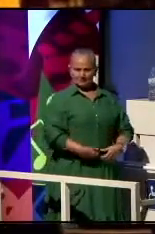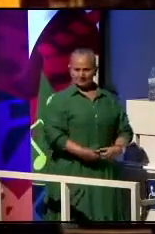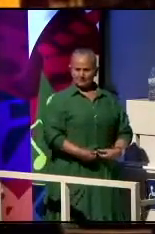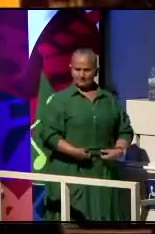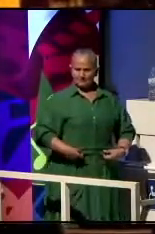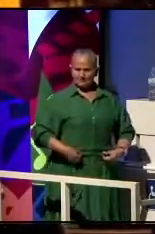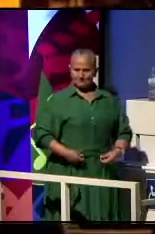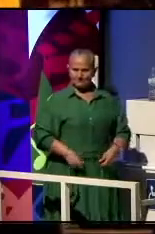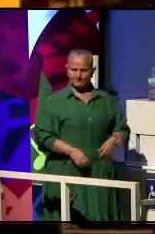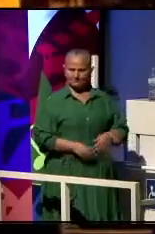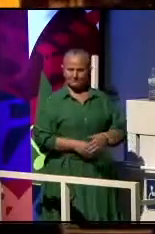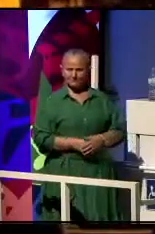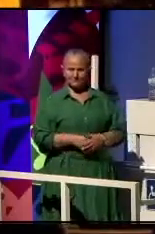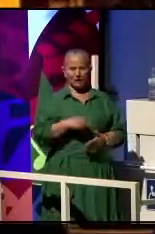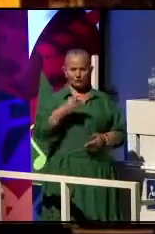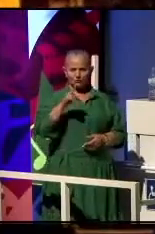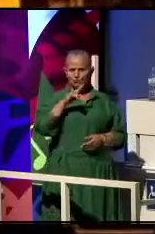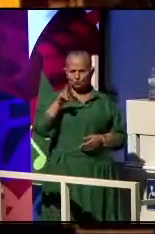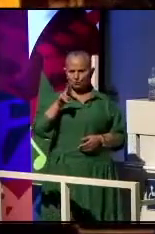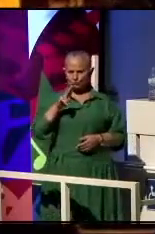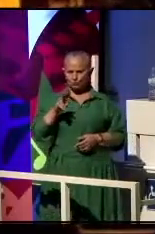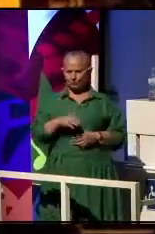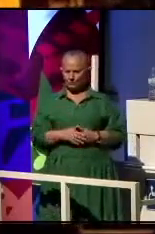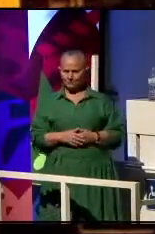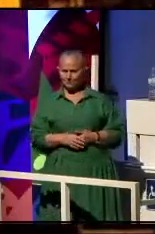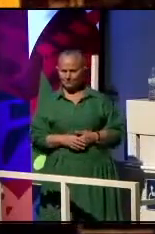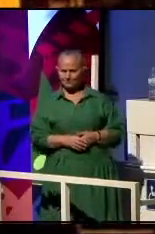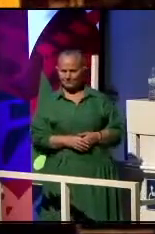Seu nome e a pergunta, por favor.